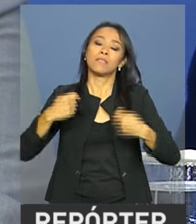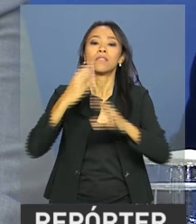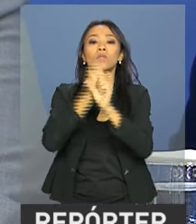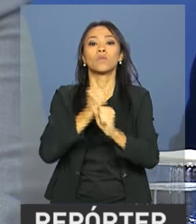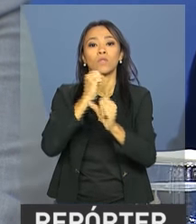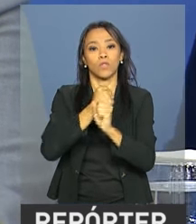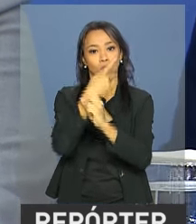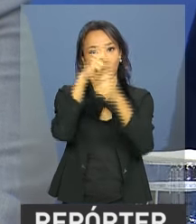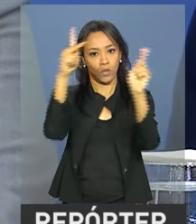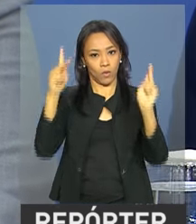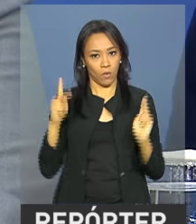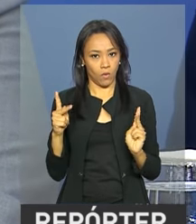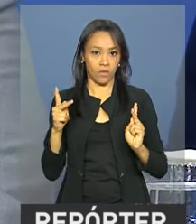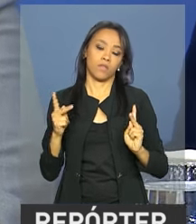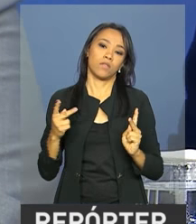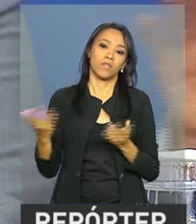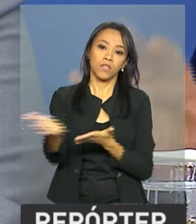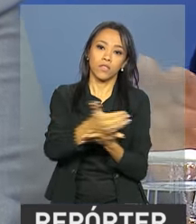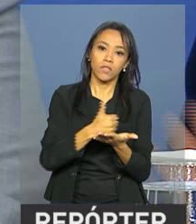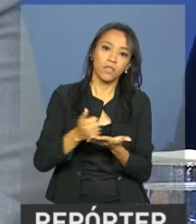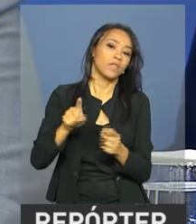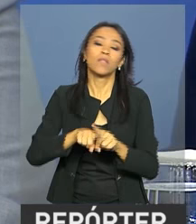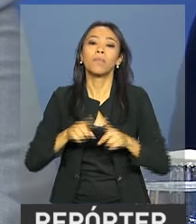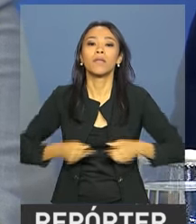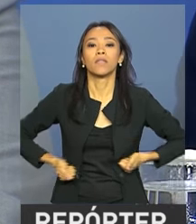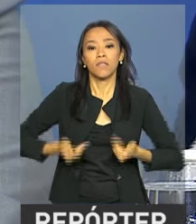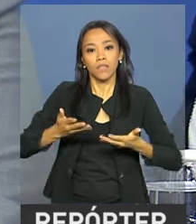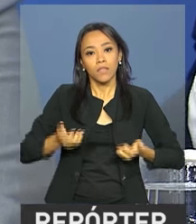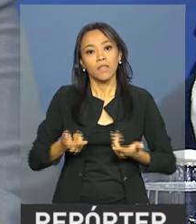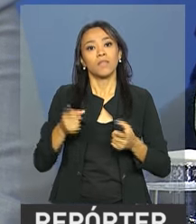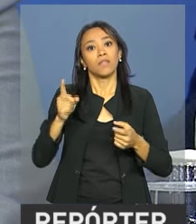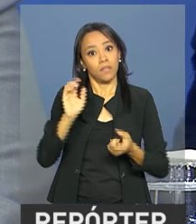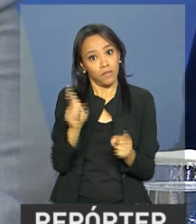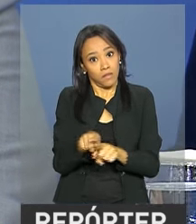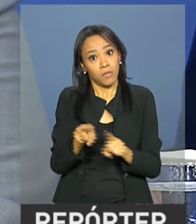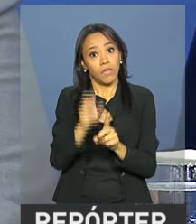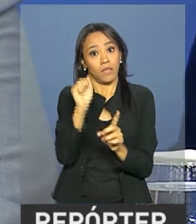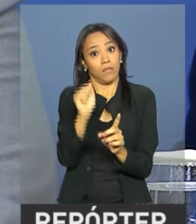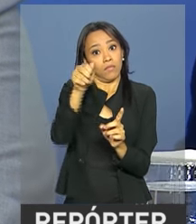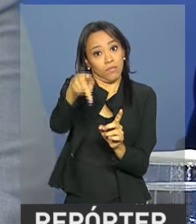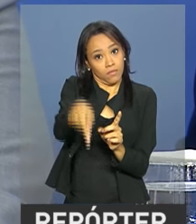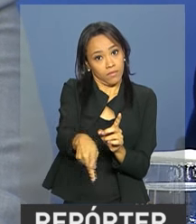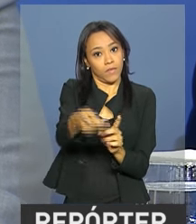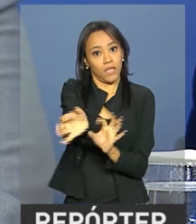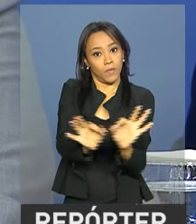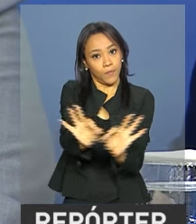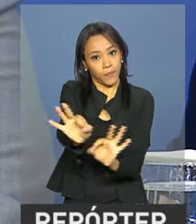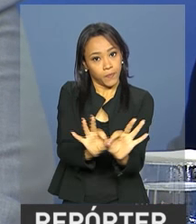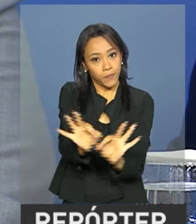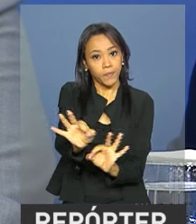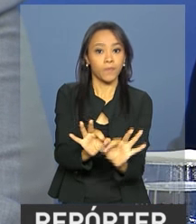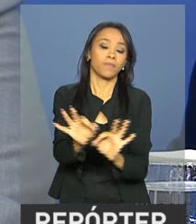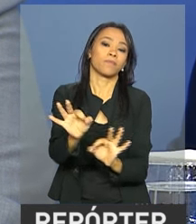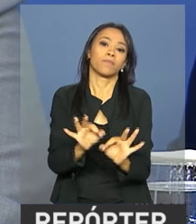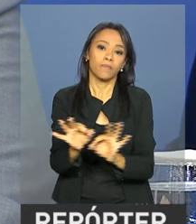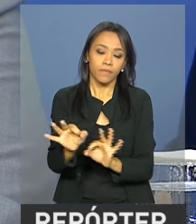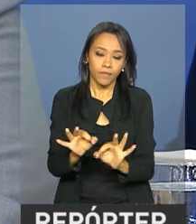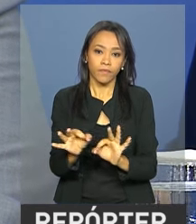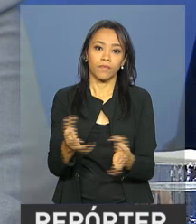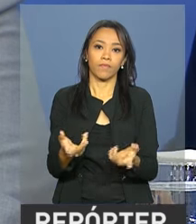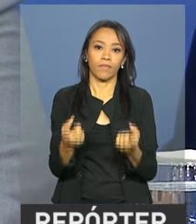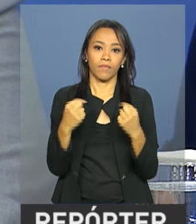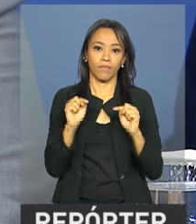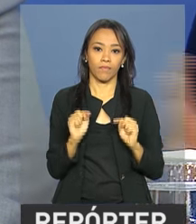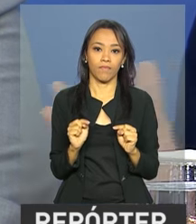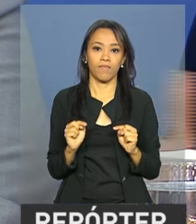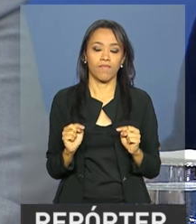despesa e de receita e da Previdência e portanto viabilizam a a a